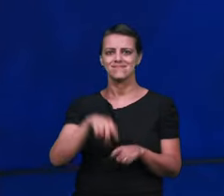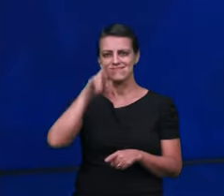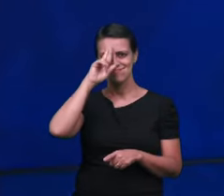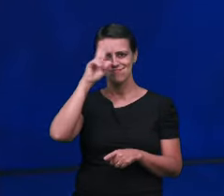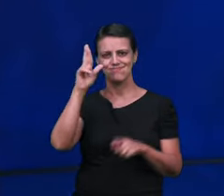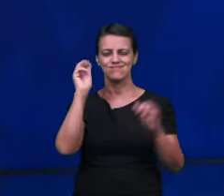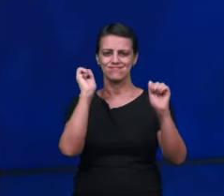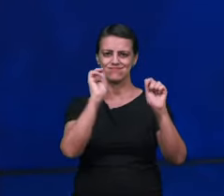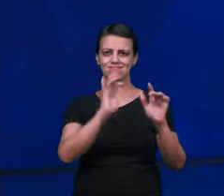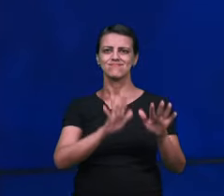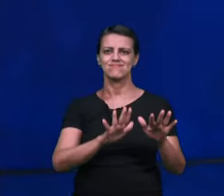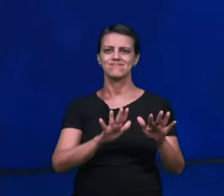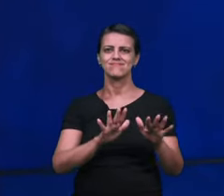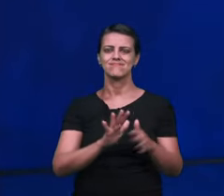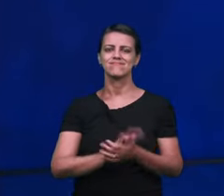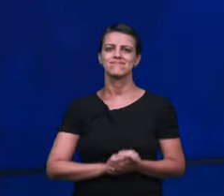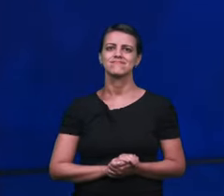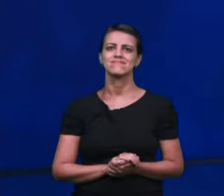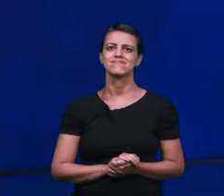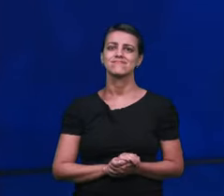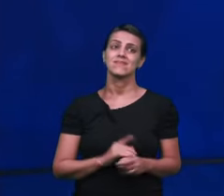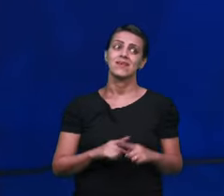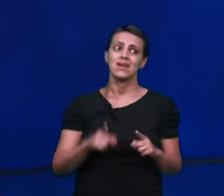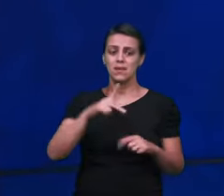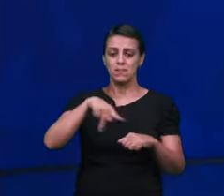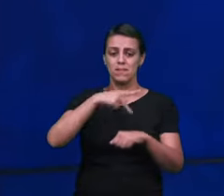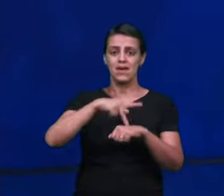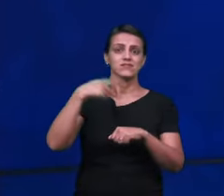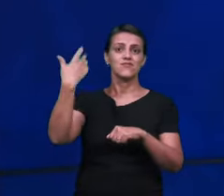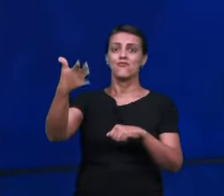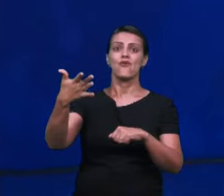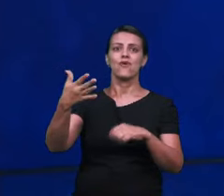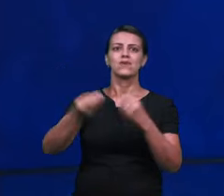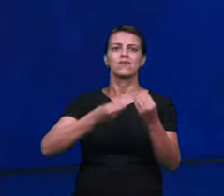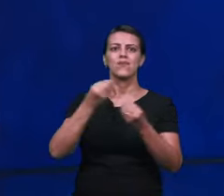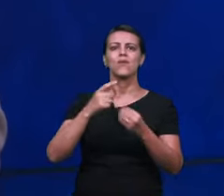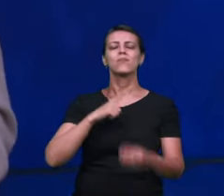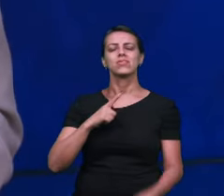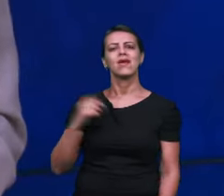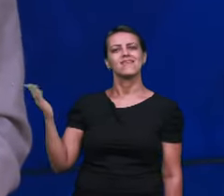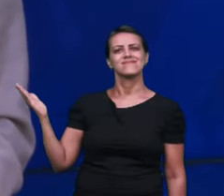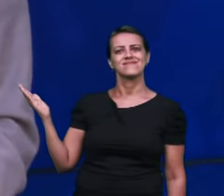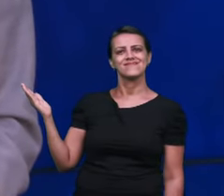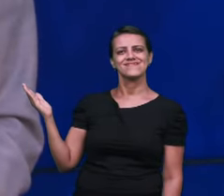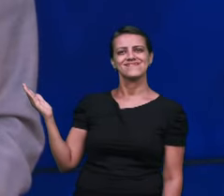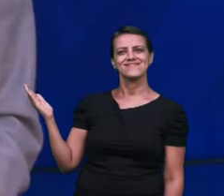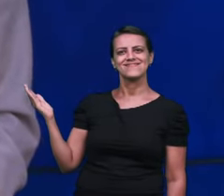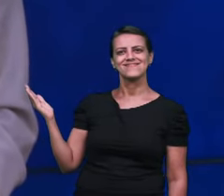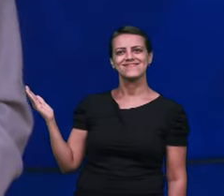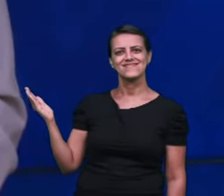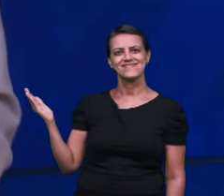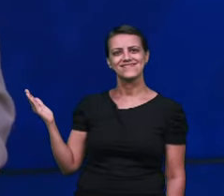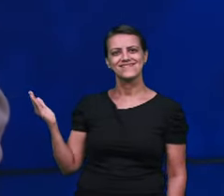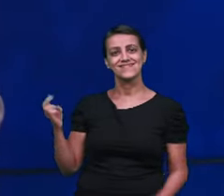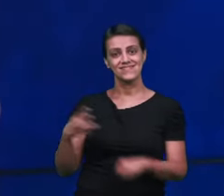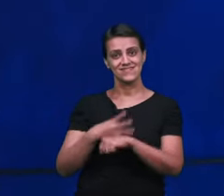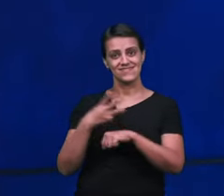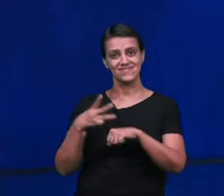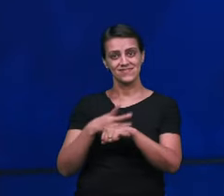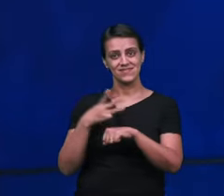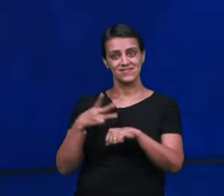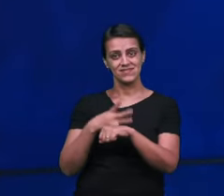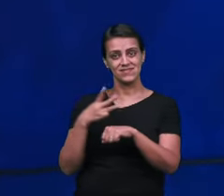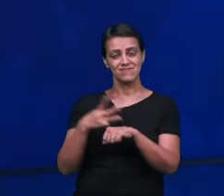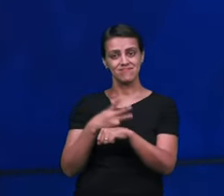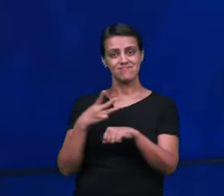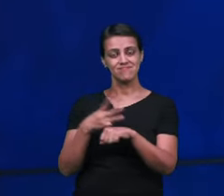conceder uma grande bênção. Ah, mas a pessoa mora no exterior, não tem problema. Está aparecendo outro número aqui. Esse número é WhatsApp, para ligação por